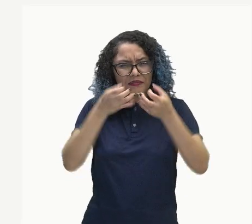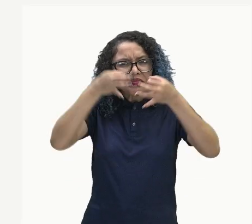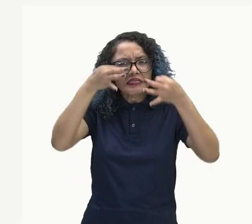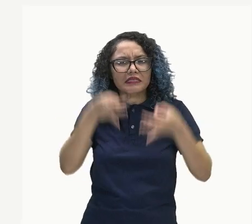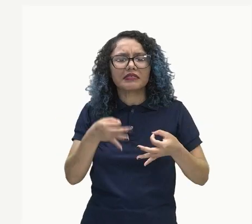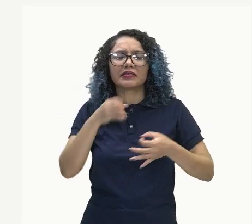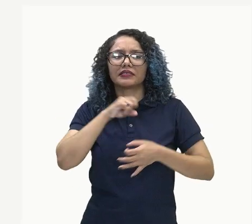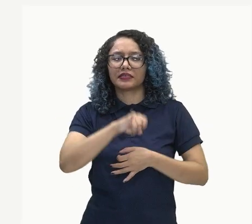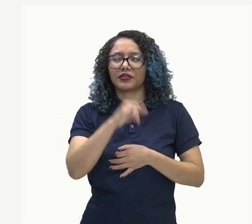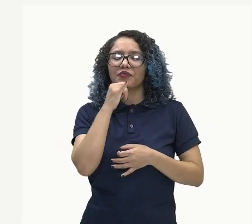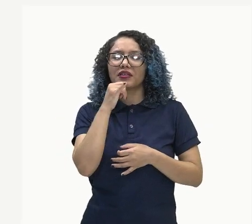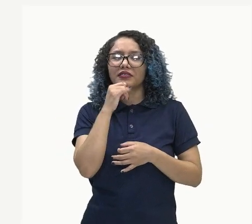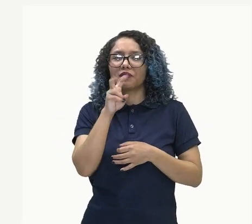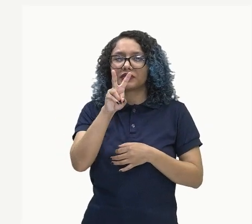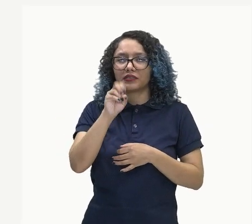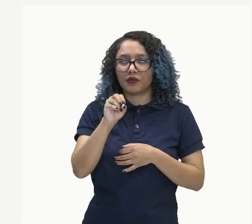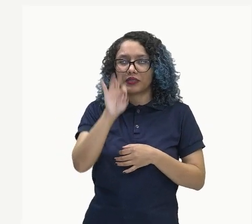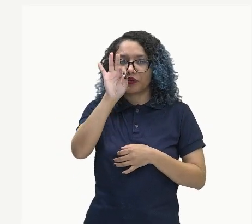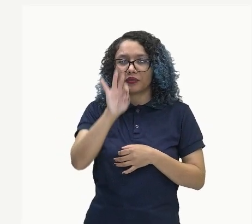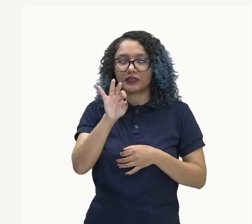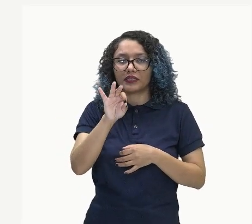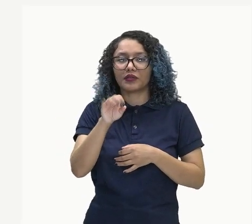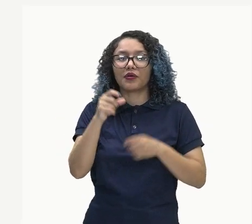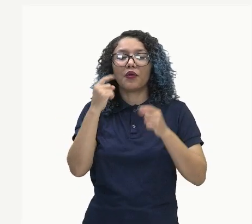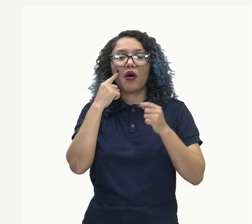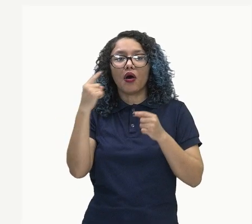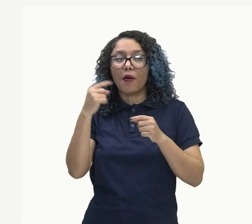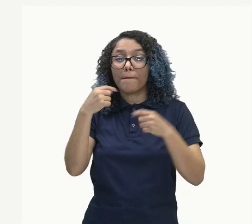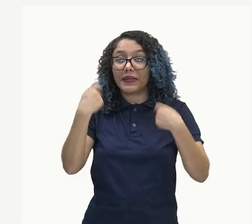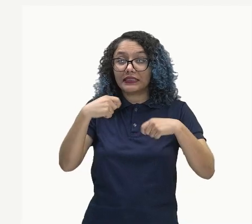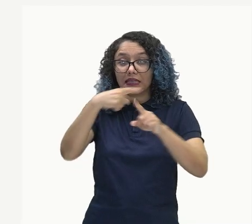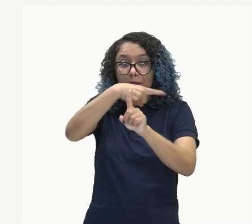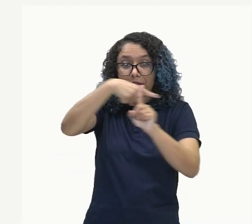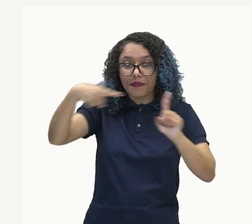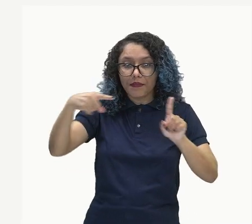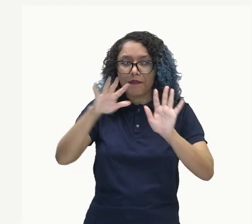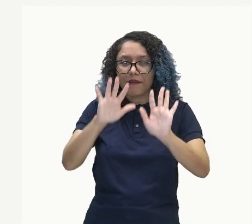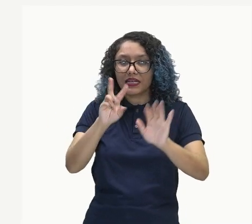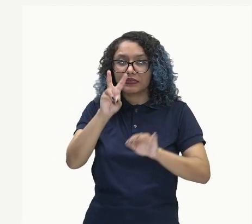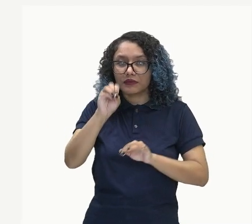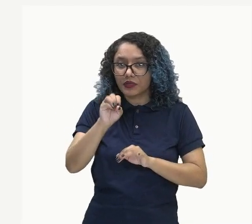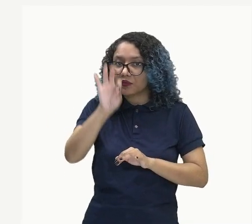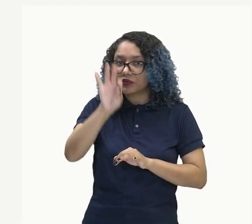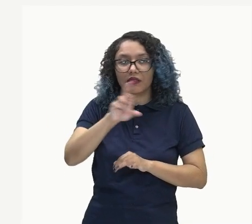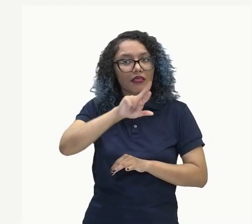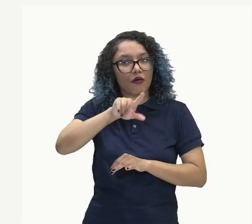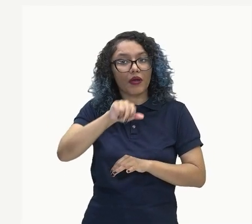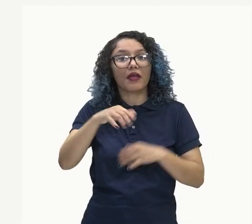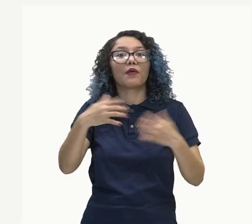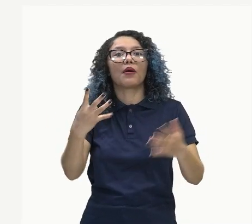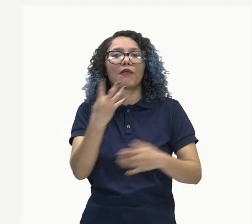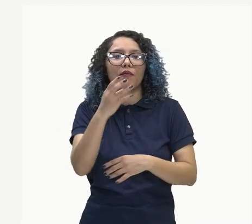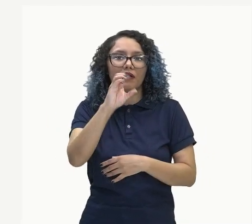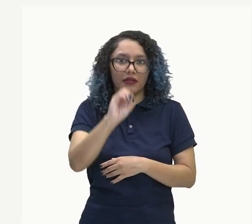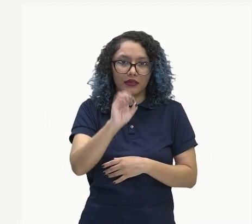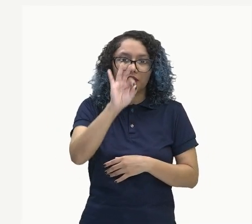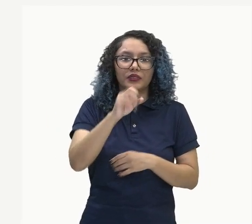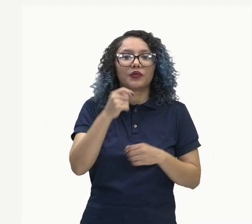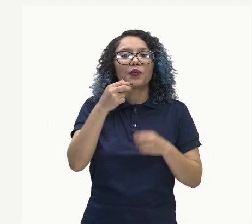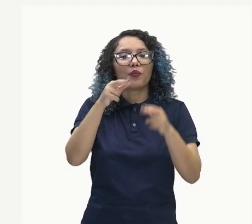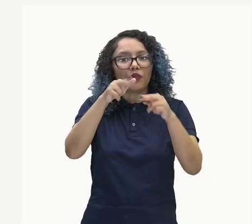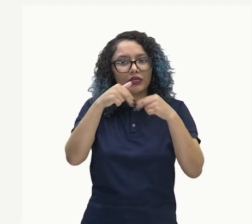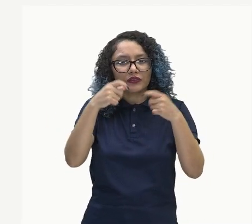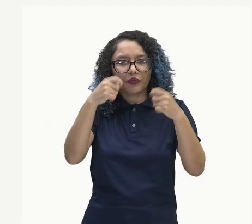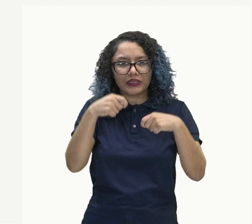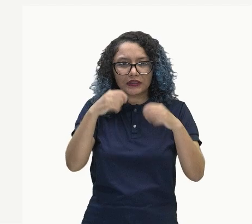fosse 50%, seria aqui toda essa metade, mas não é 50%, é 40%. Então, a angulação está